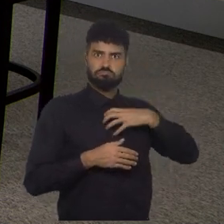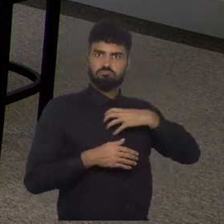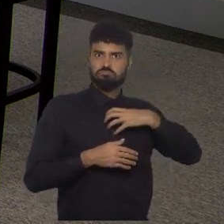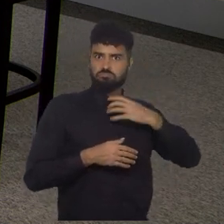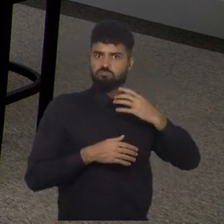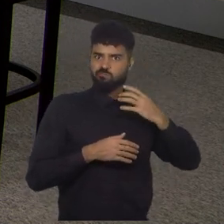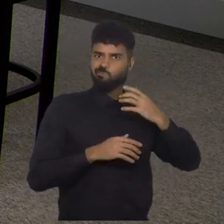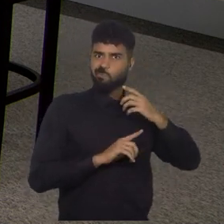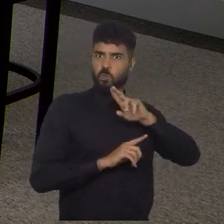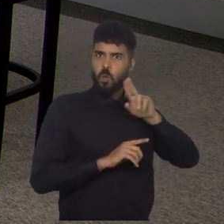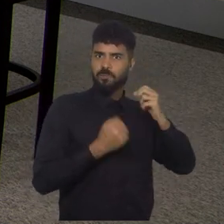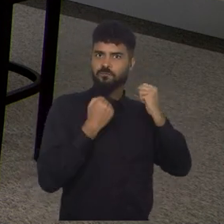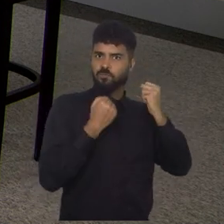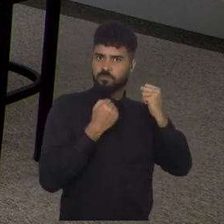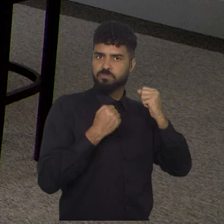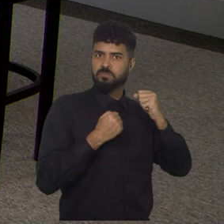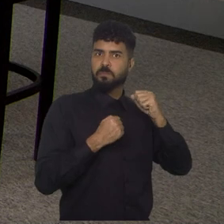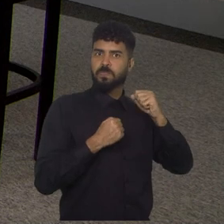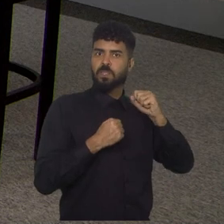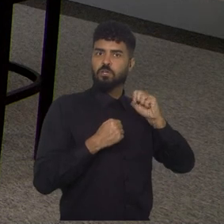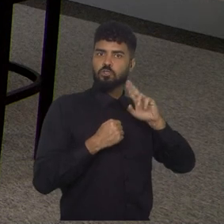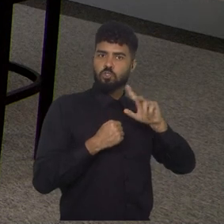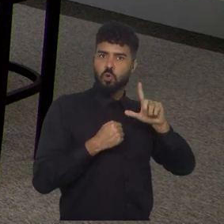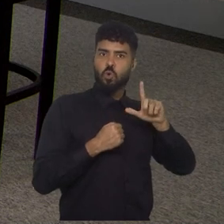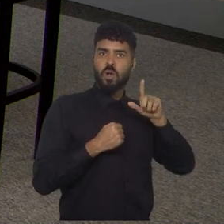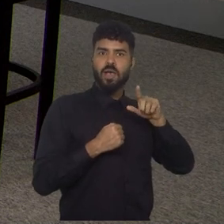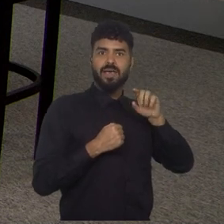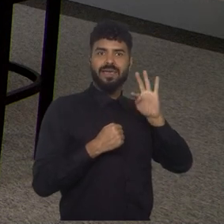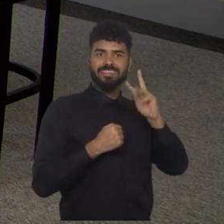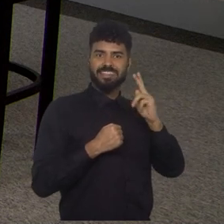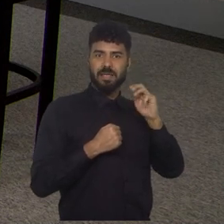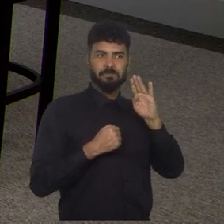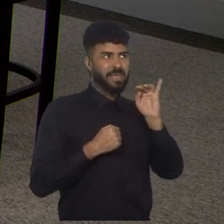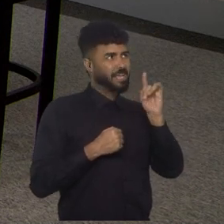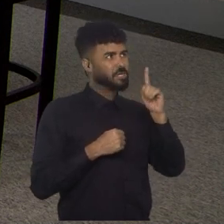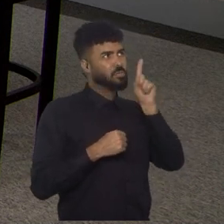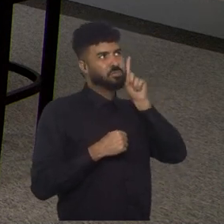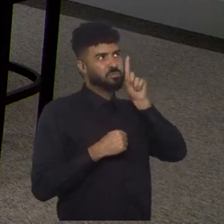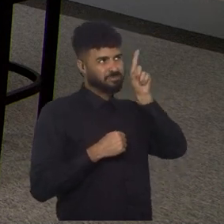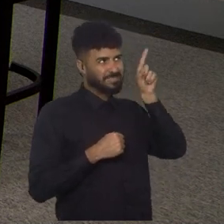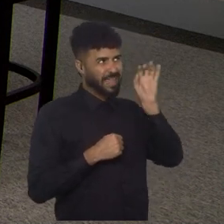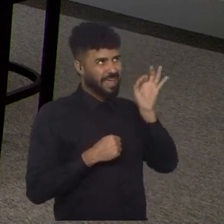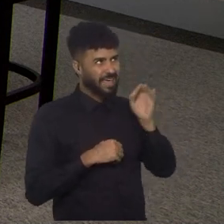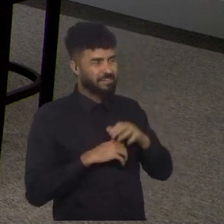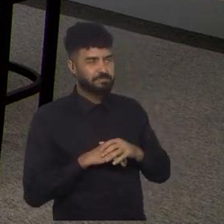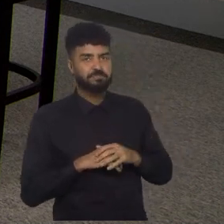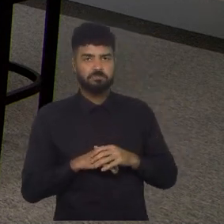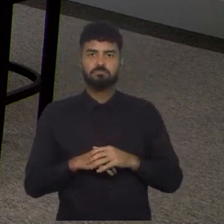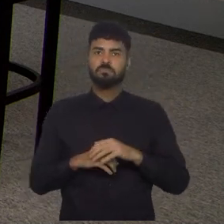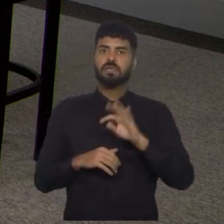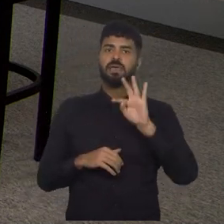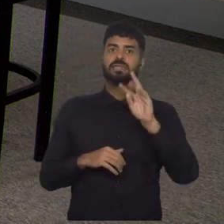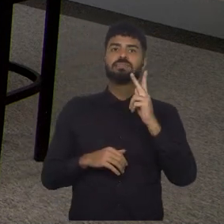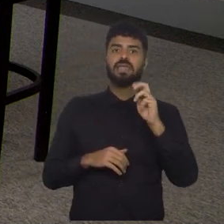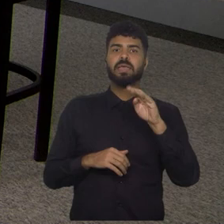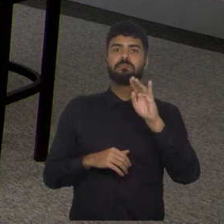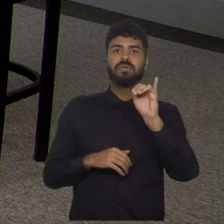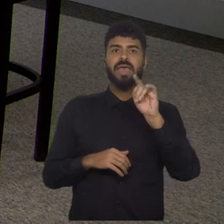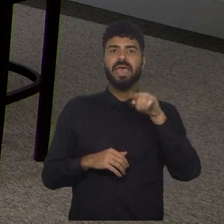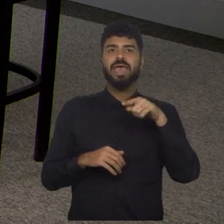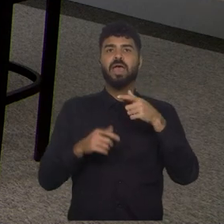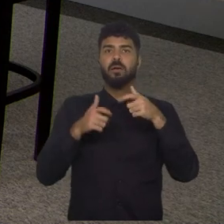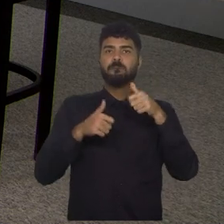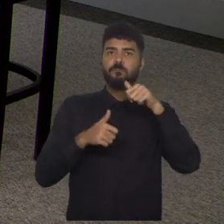personalidade sul-africana que atua atualmente nos Estados Unidos, certo? No Haas. Isso. Tembi